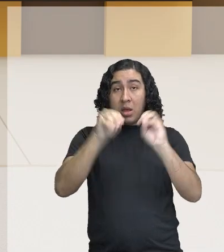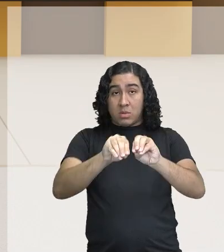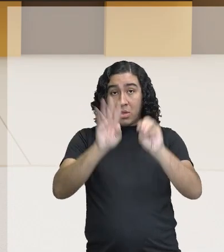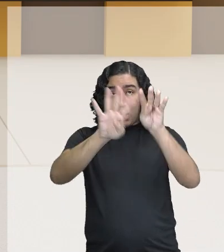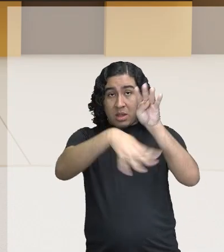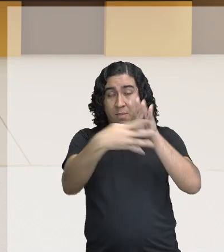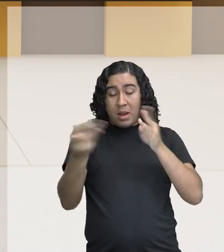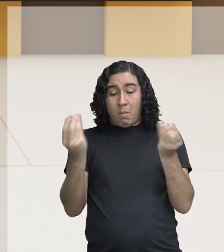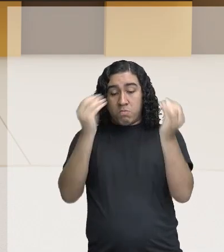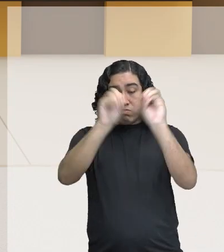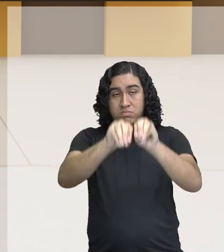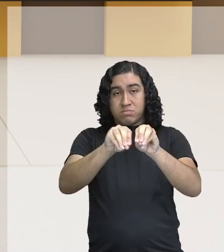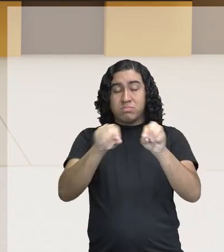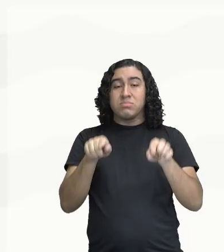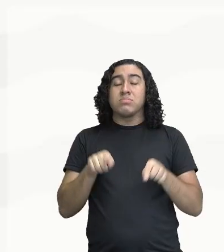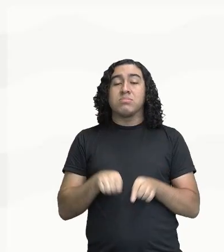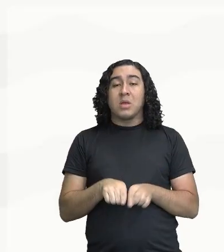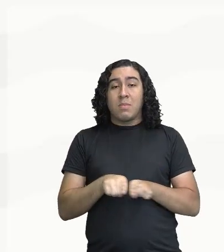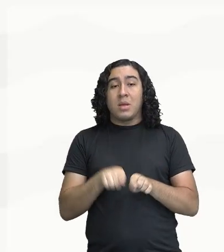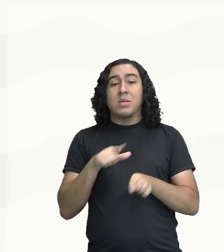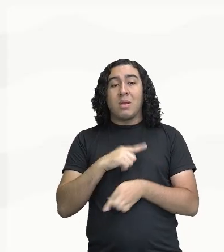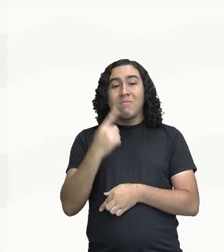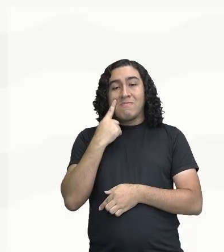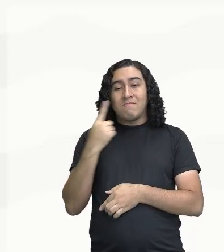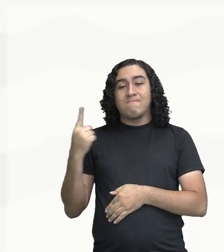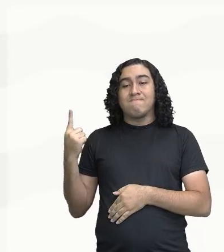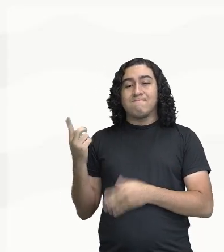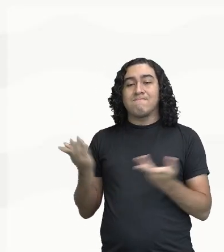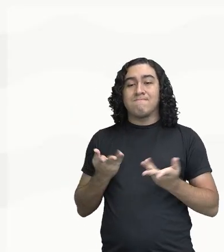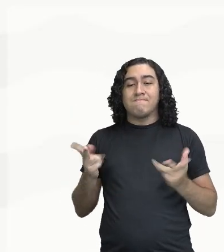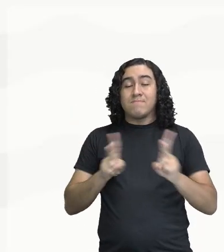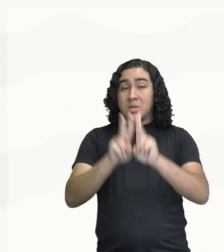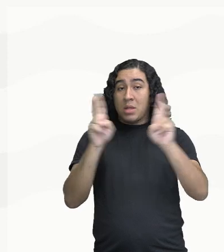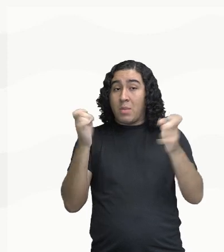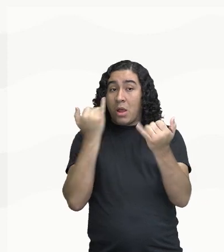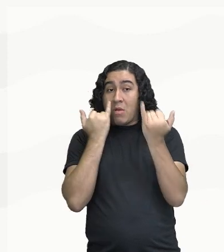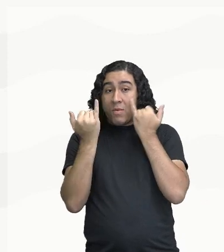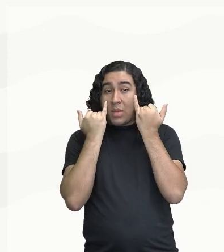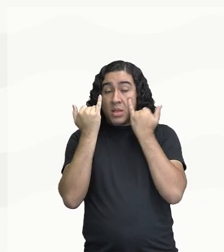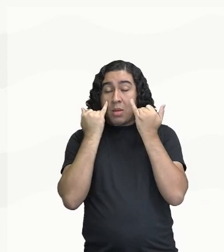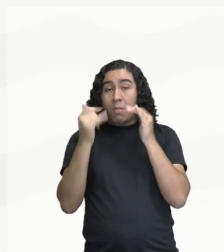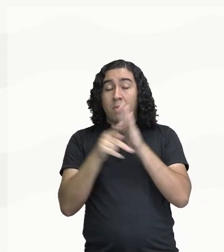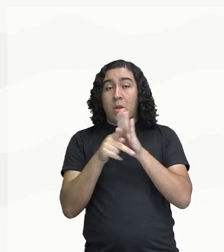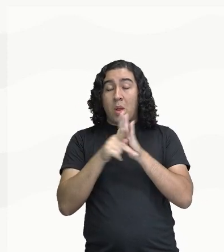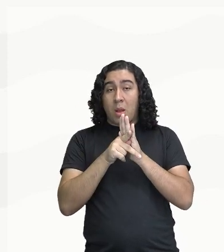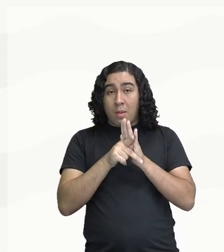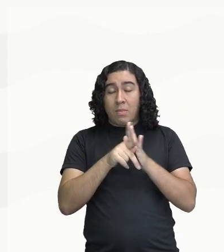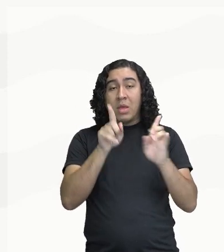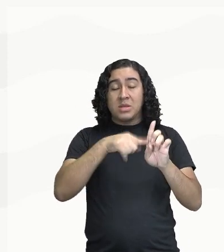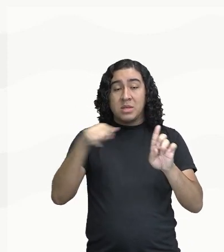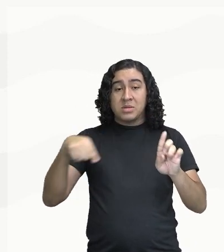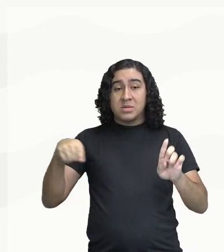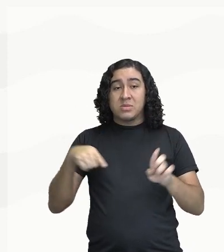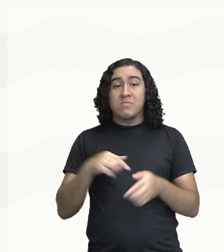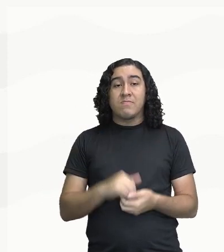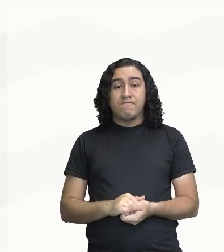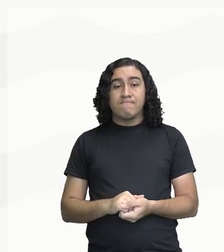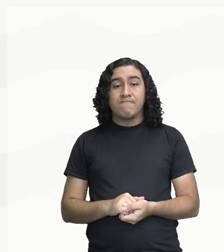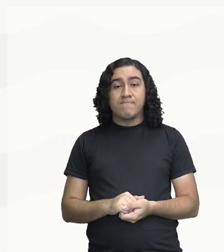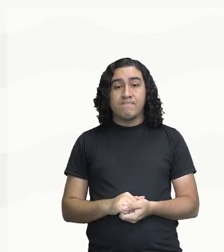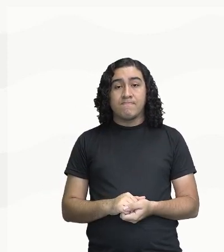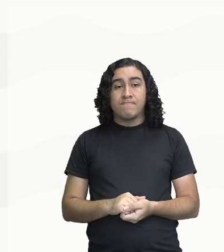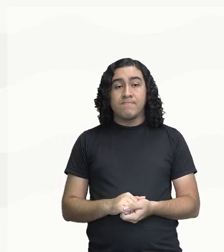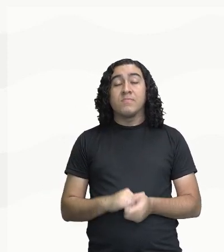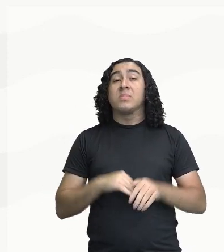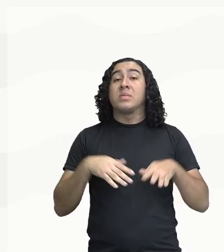Então, nós trouxemos aqui na cartela, porque nós vamos falar agora desses dados estatísticos, tá bom? Então, nós vamos